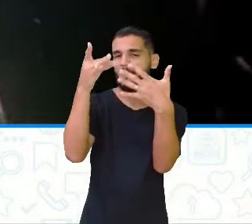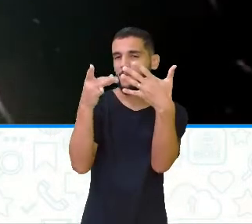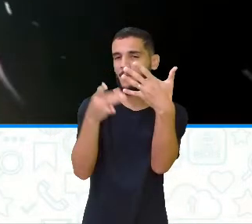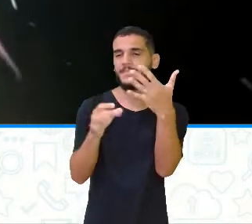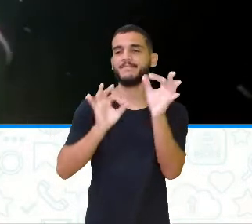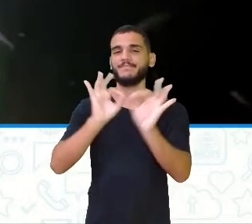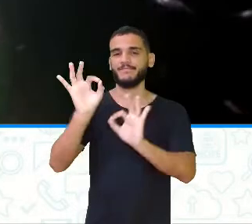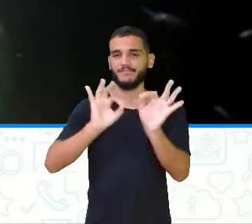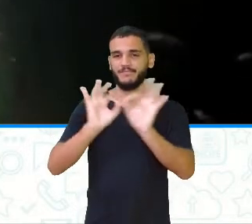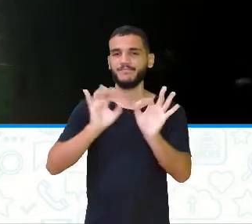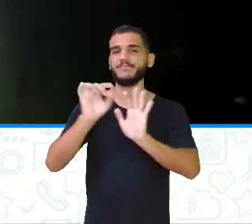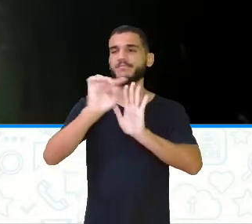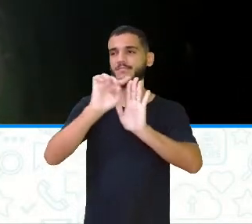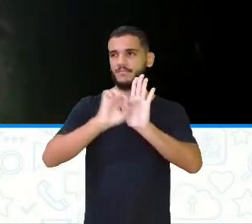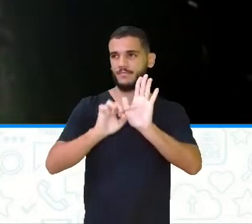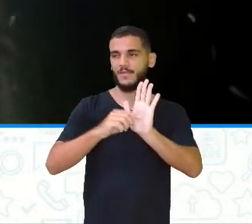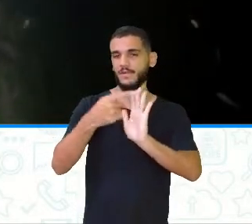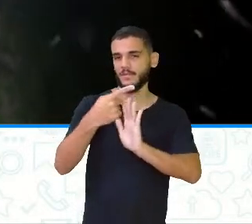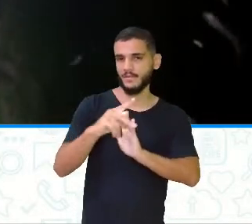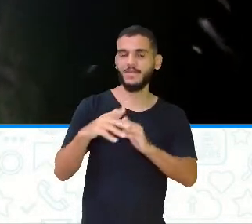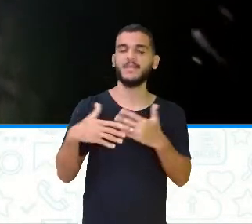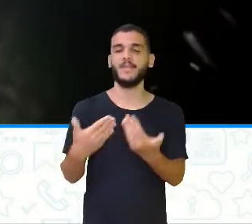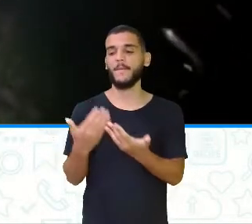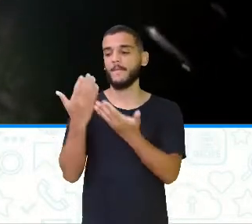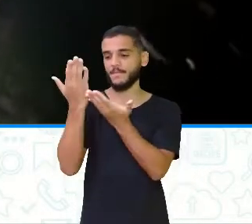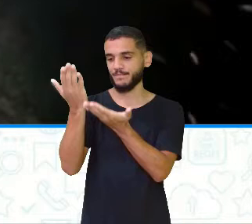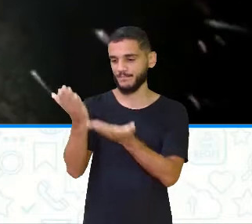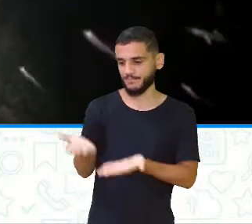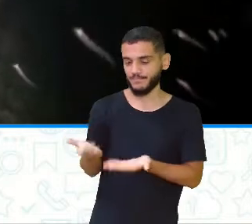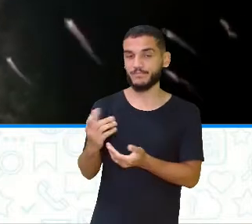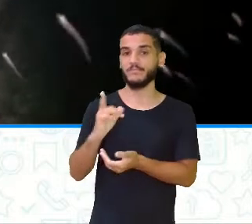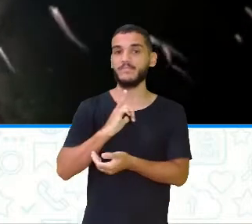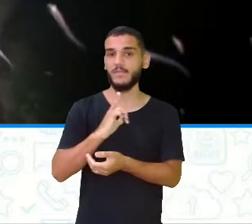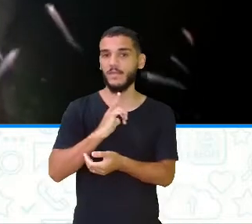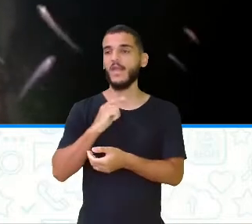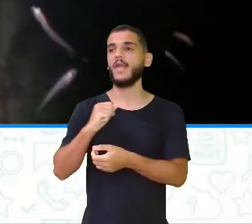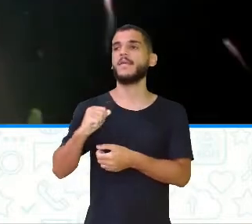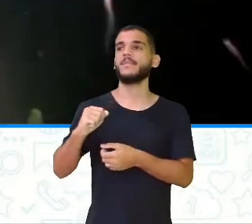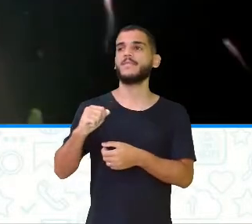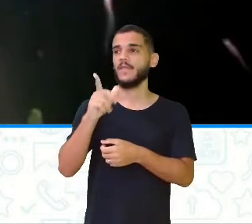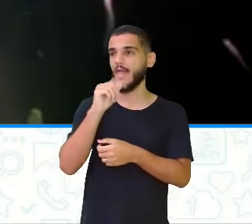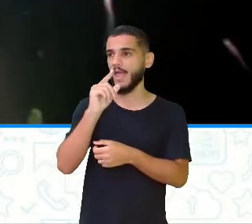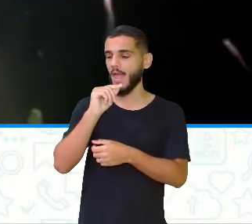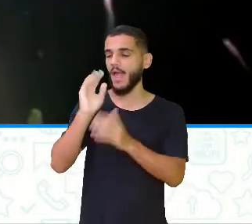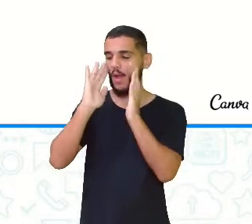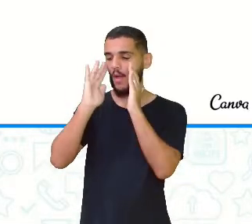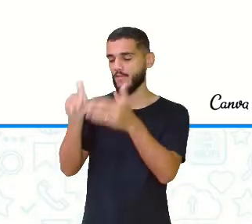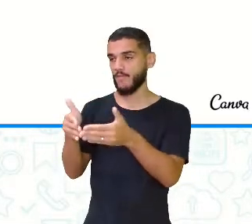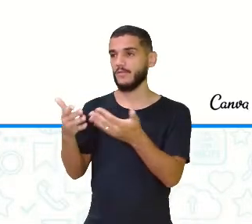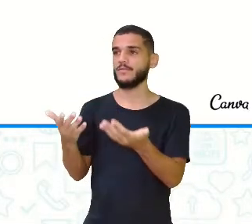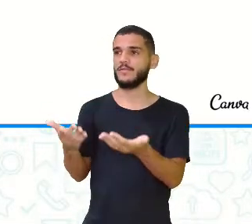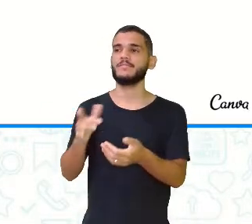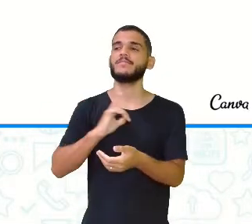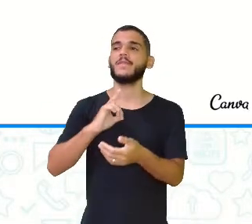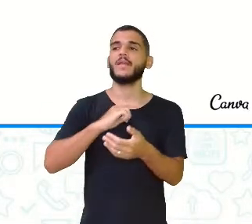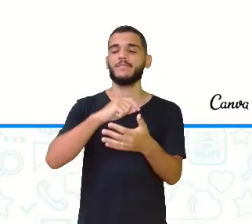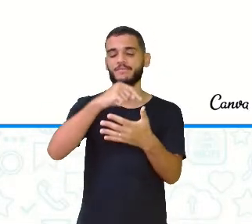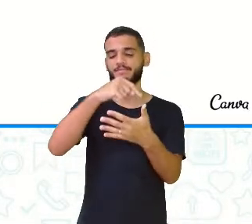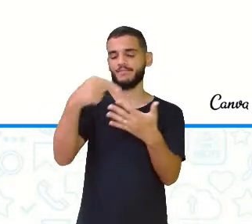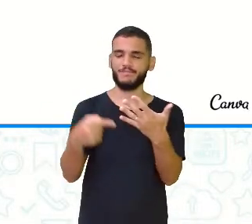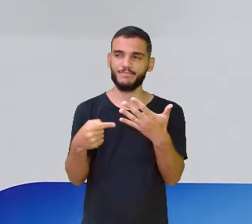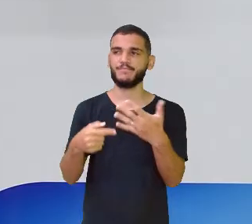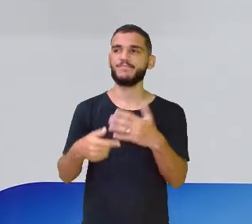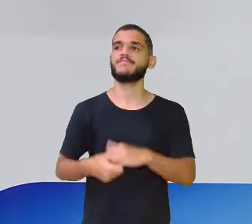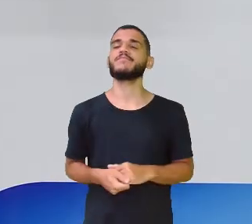preparei essa listinha aqui para vocês. Então, os seres bióticos que a gente encontra nesse lago específico, tá certo? Eu tenho quais?